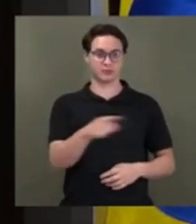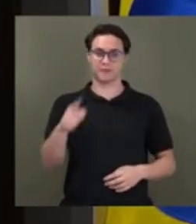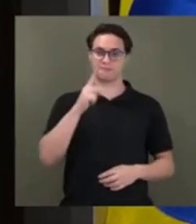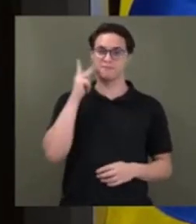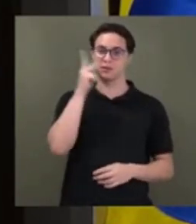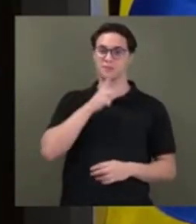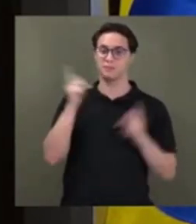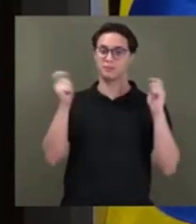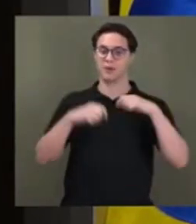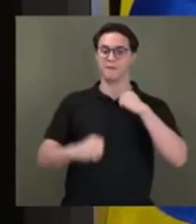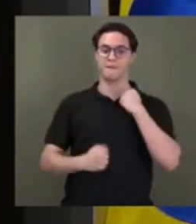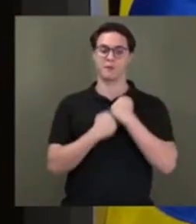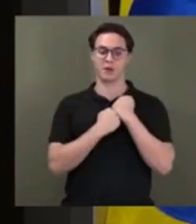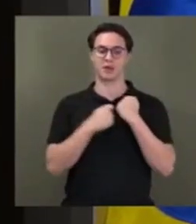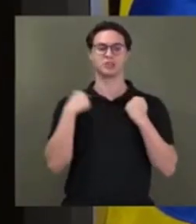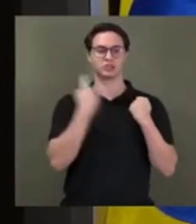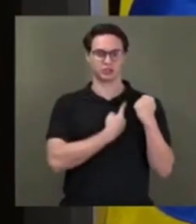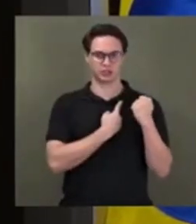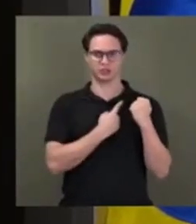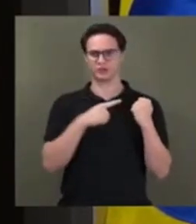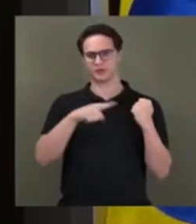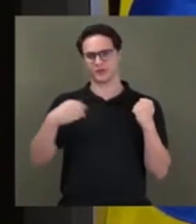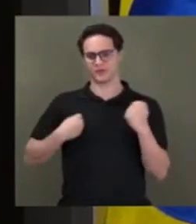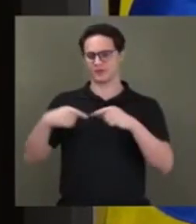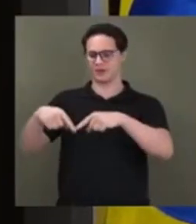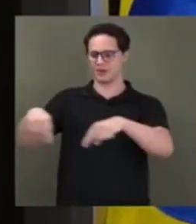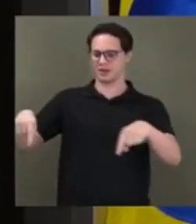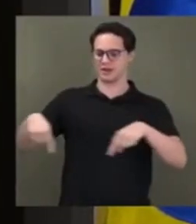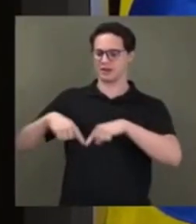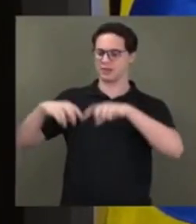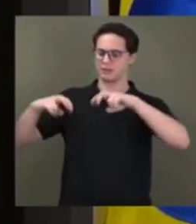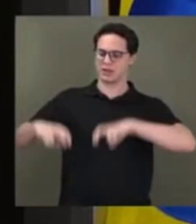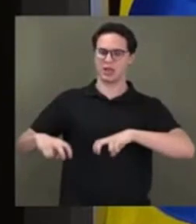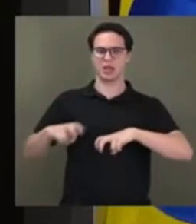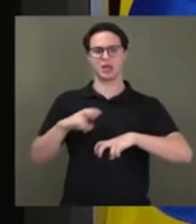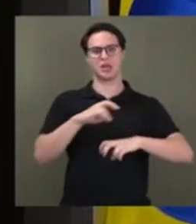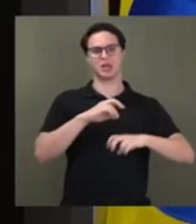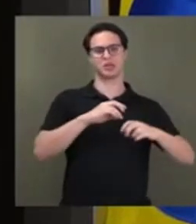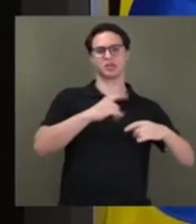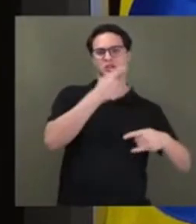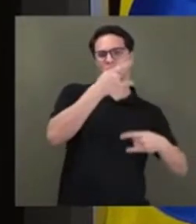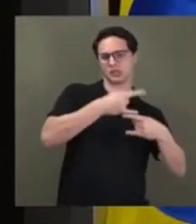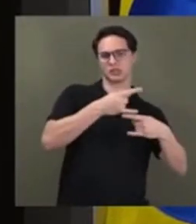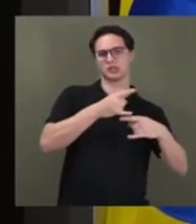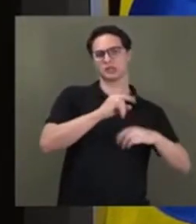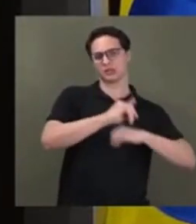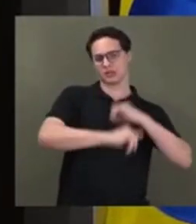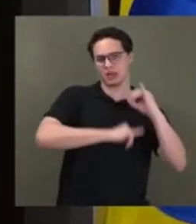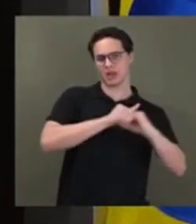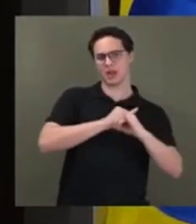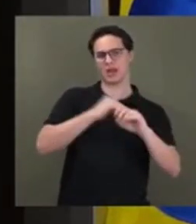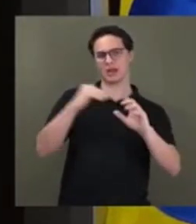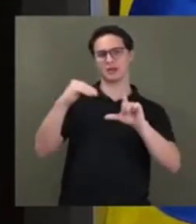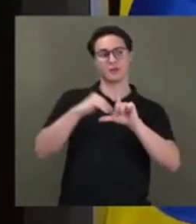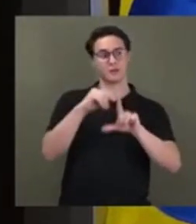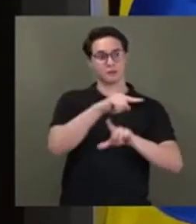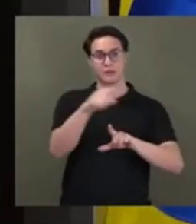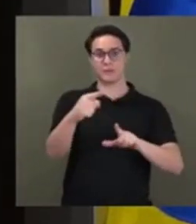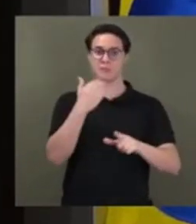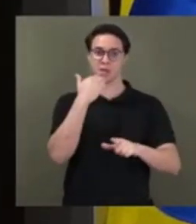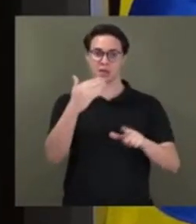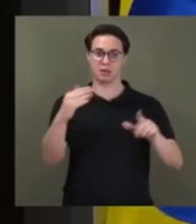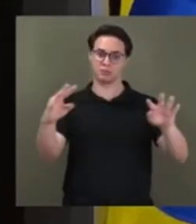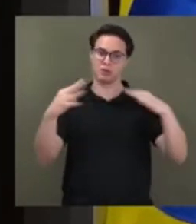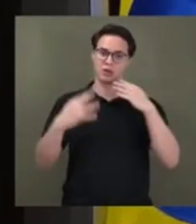parlamentares que não estão aqui, mas estão nos seus gabinetes, via internet, via TV Senado, porque eu estou